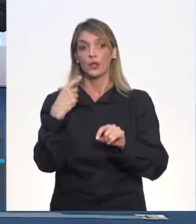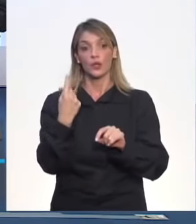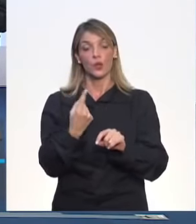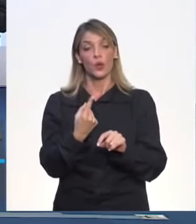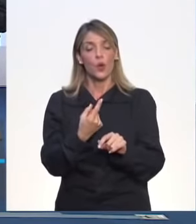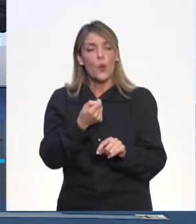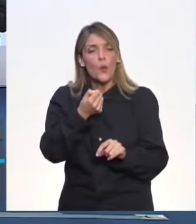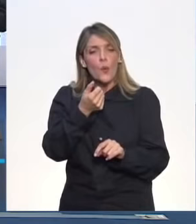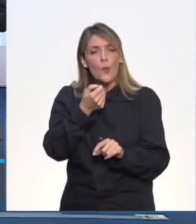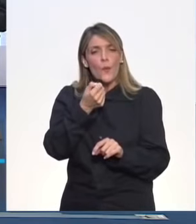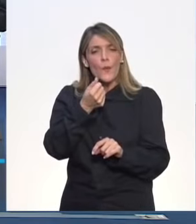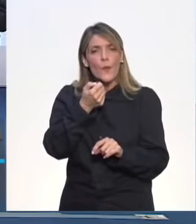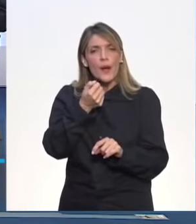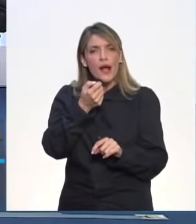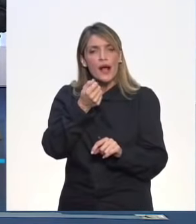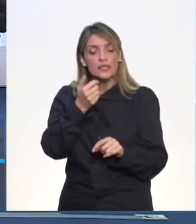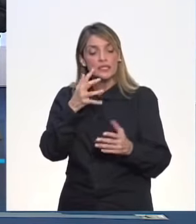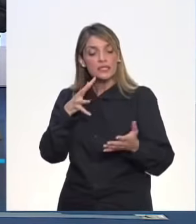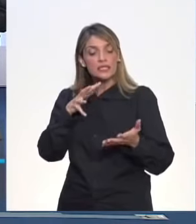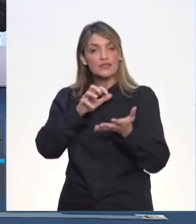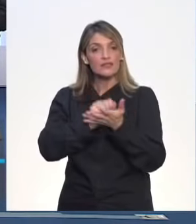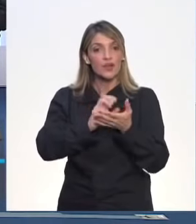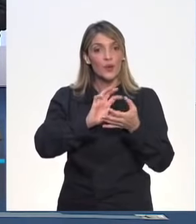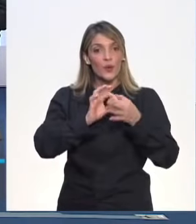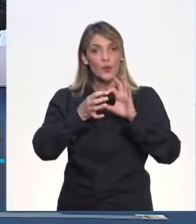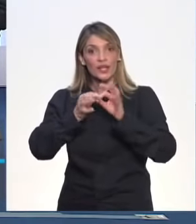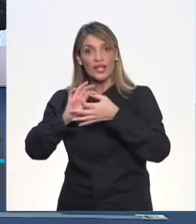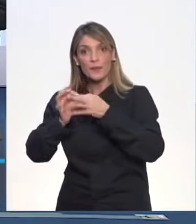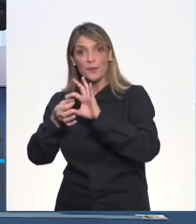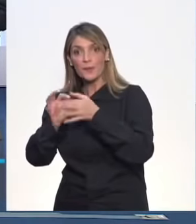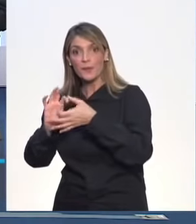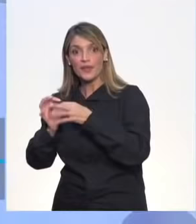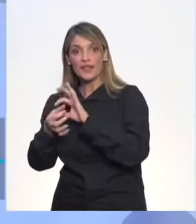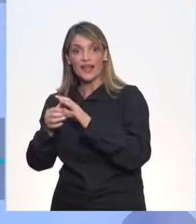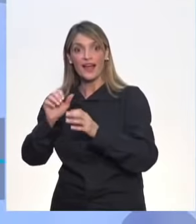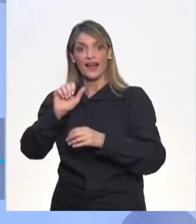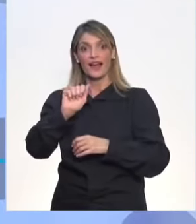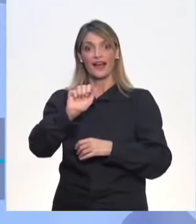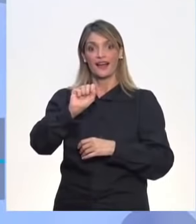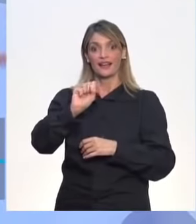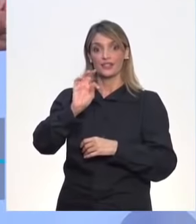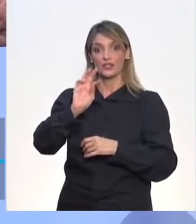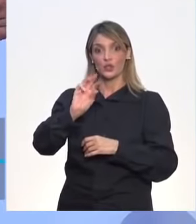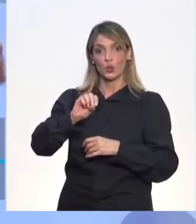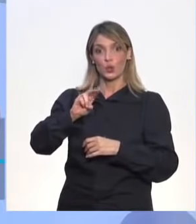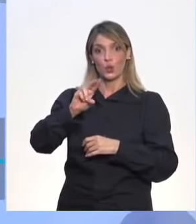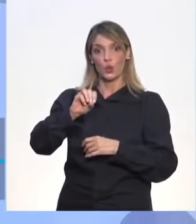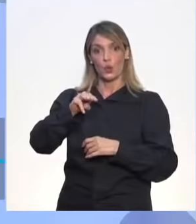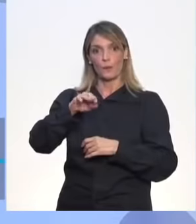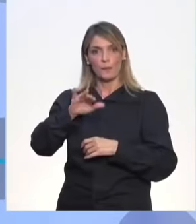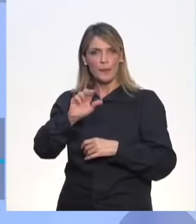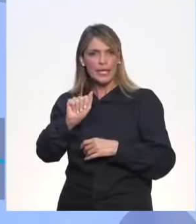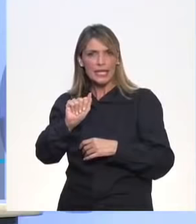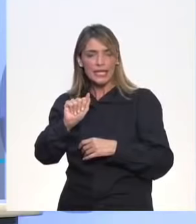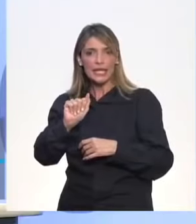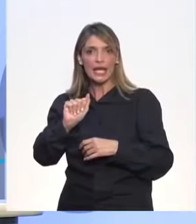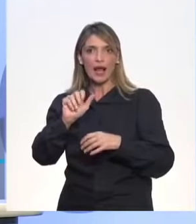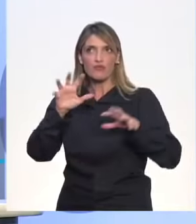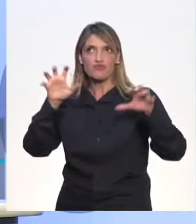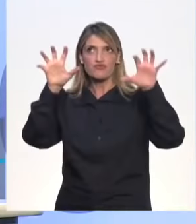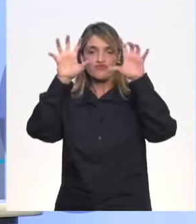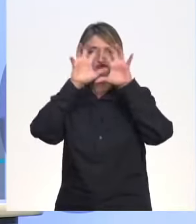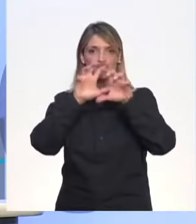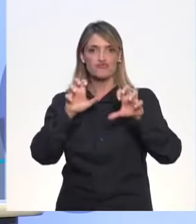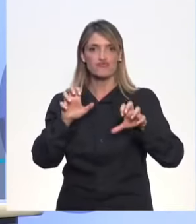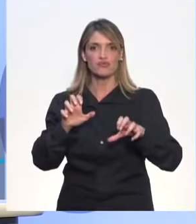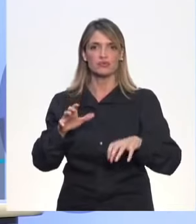nas vias aí de se inscrever para a olimpíada de astronomia a gente vai fazer a divulgação por aí e os detalhezinhos também tem